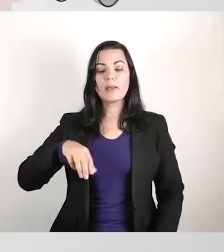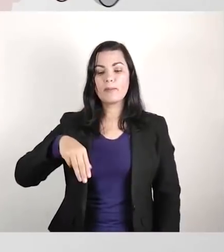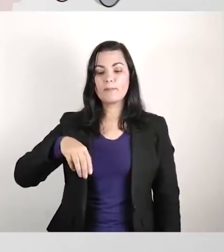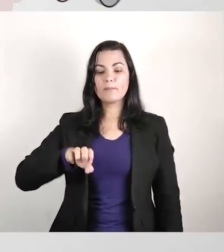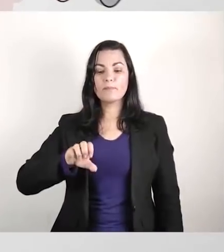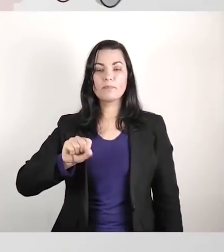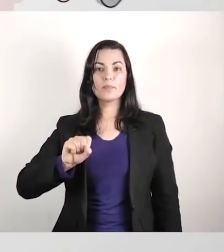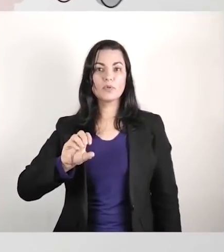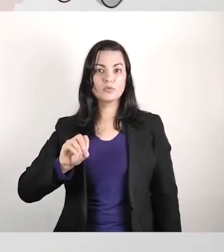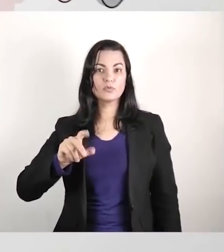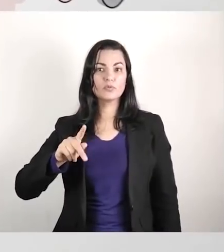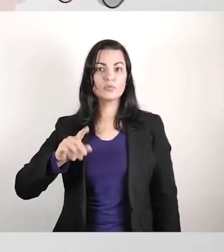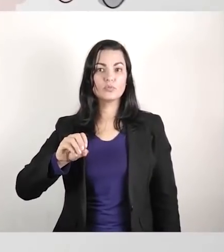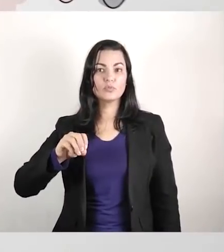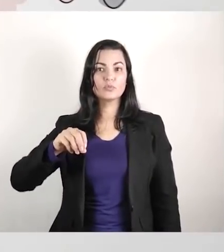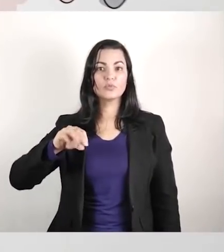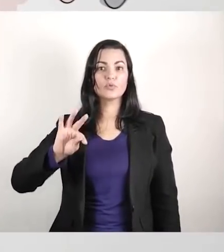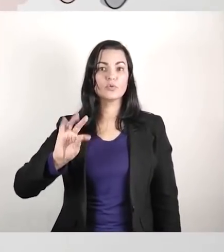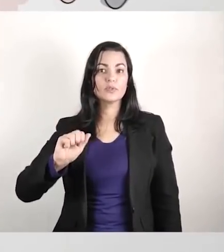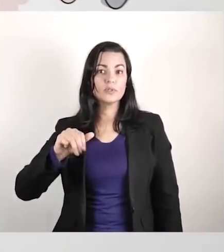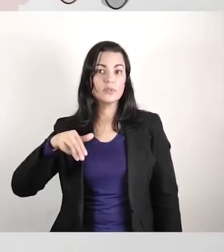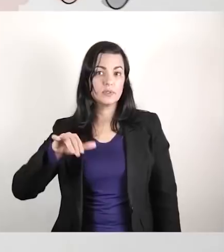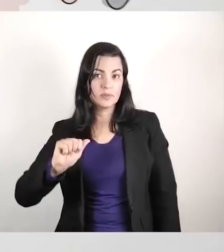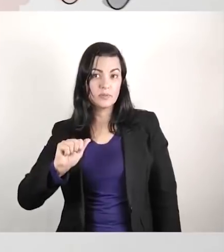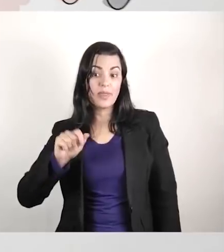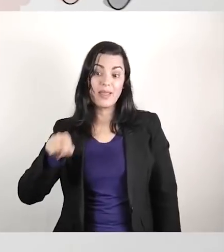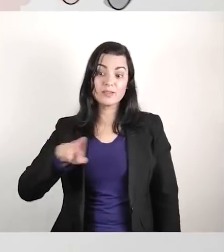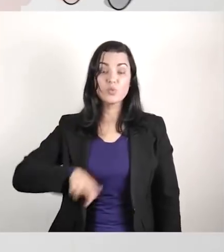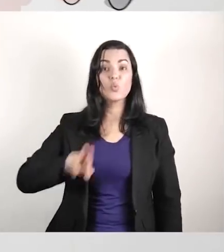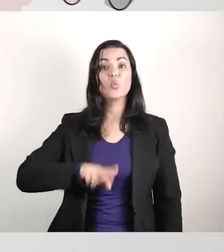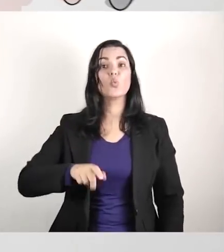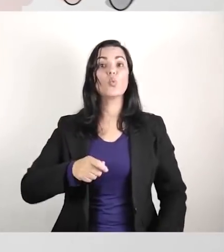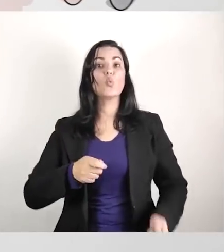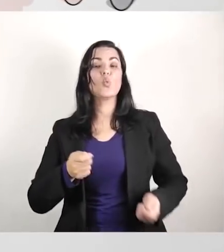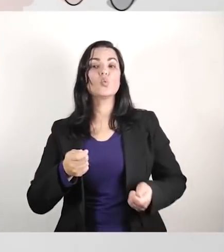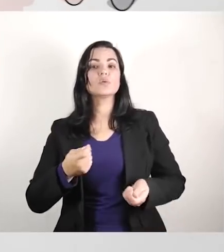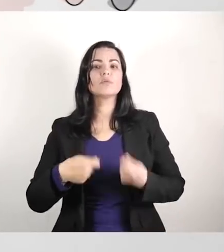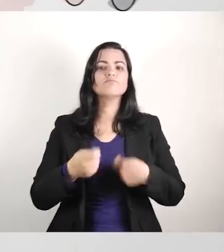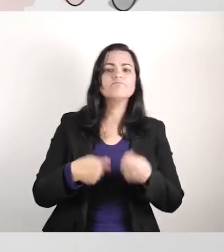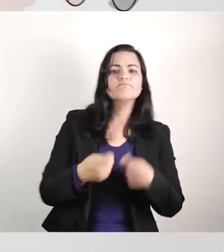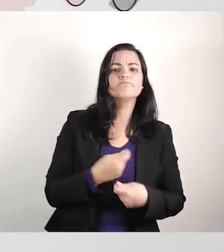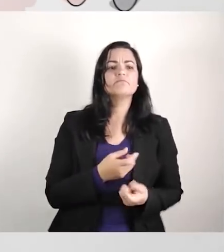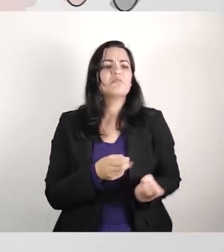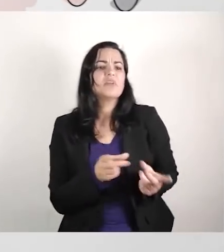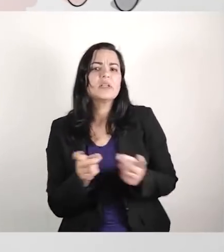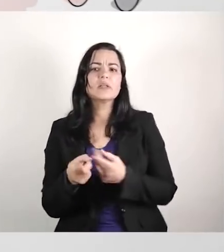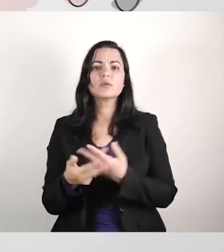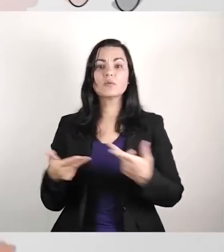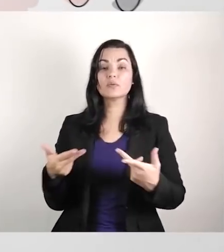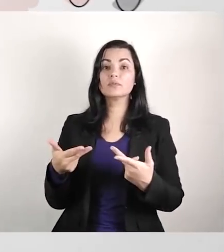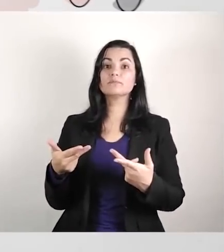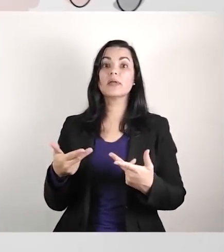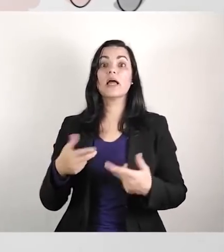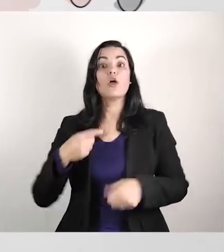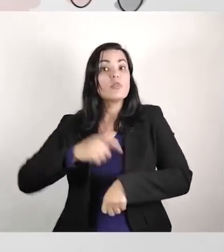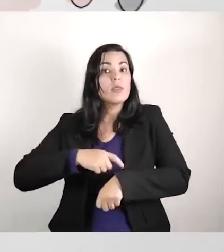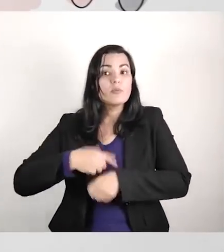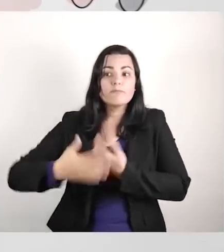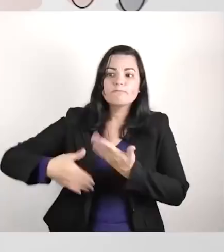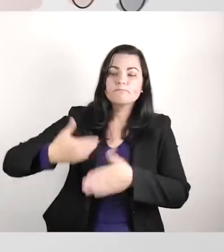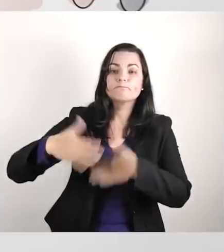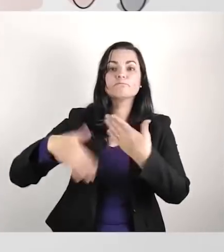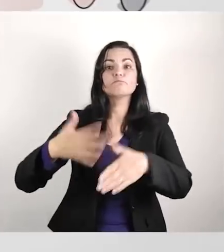muito utilizado no comércio, com o passar do tempo, eles sentiram a necessidade de criar